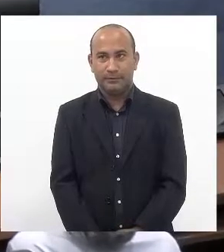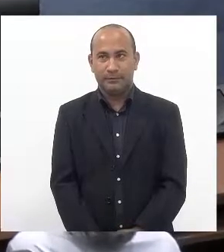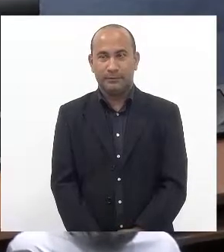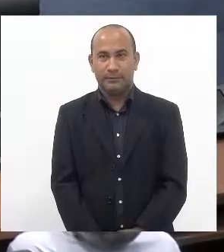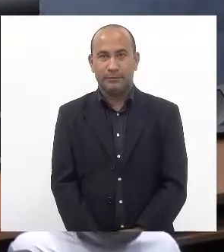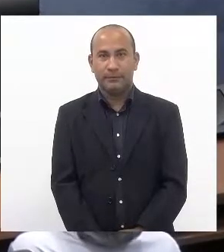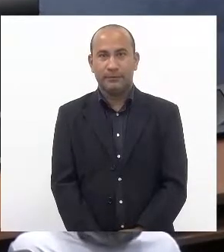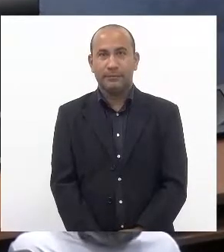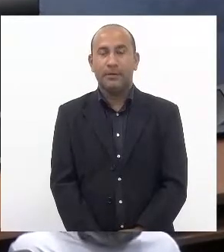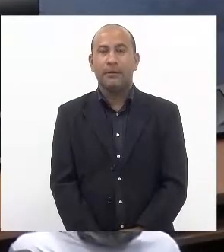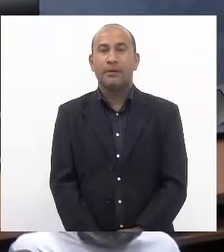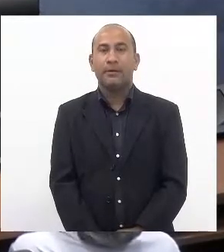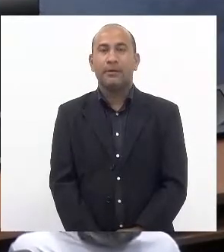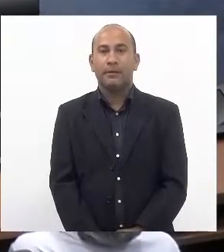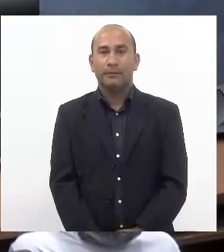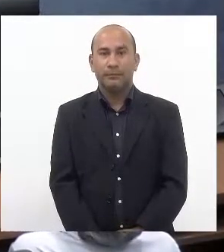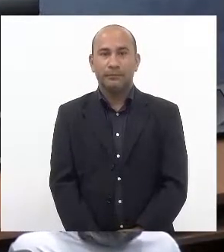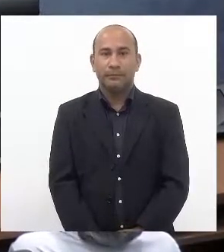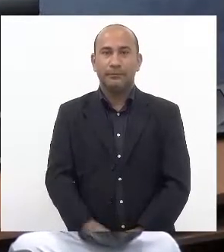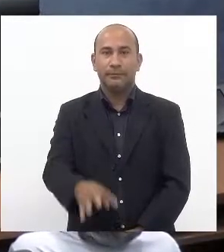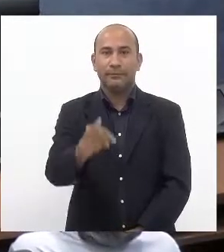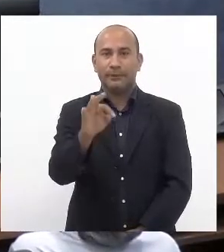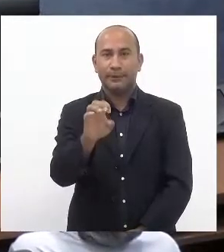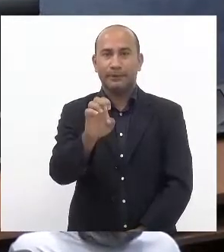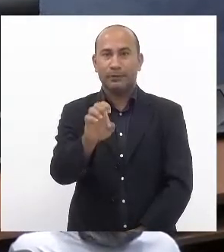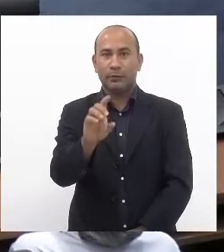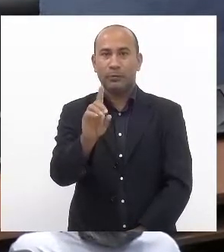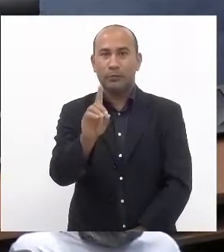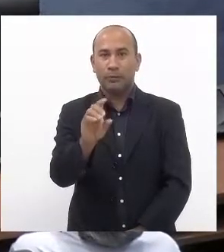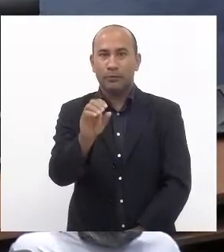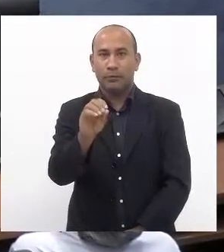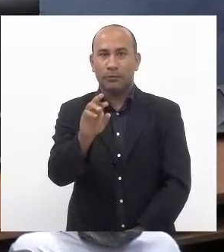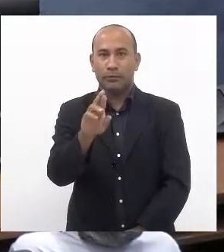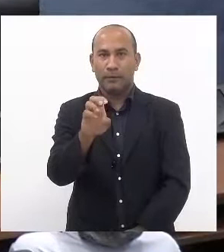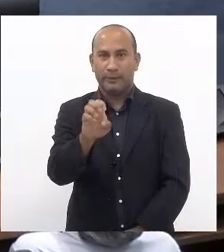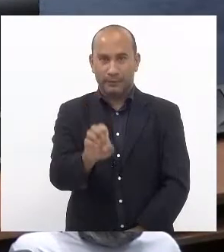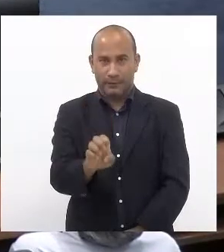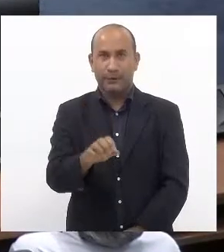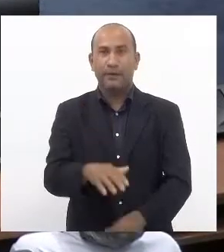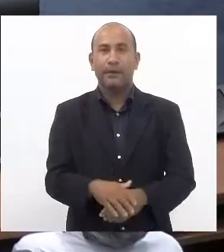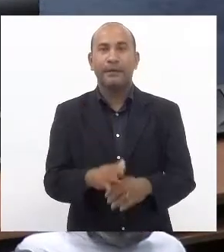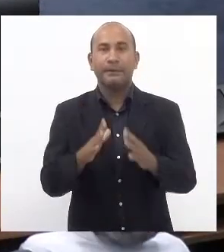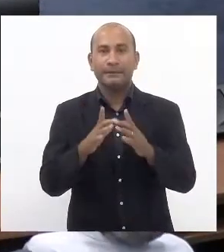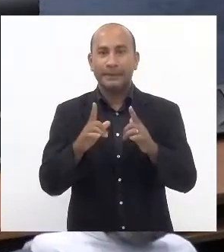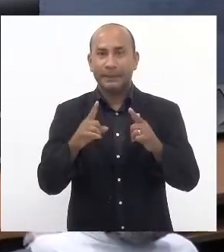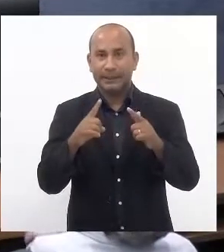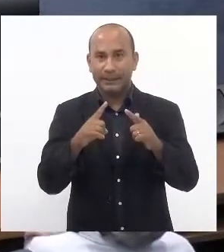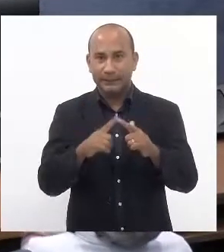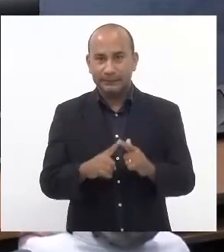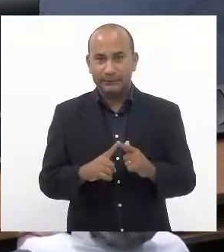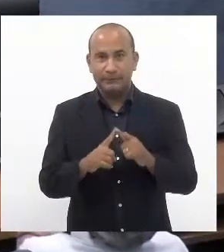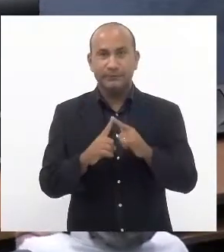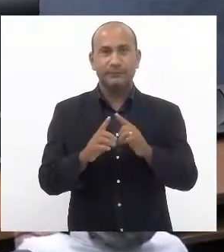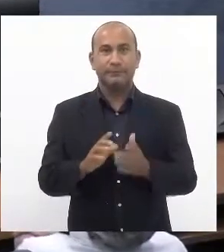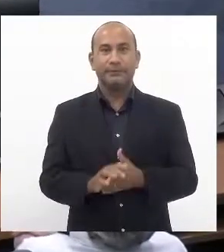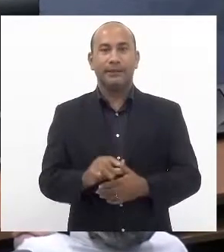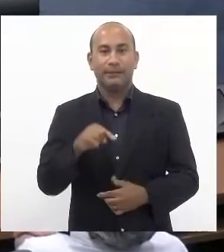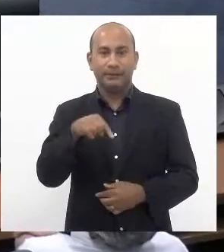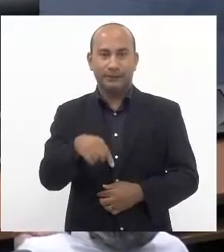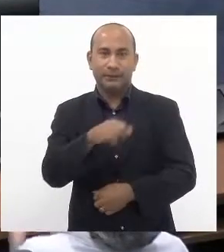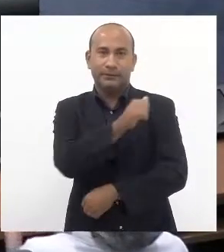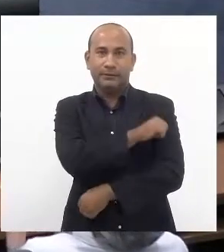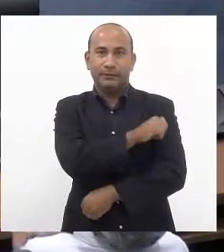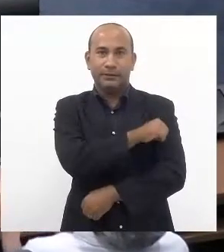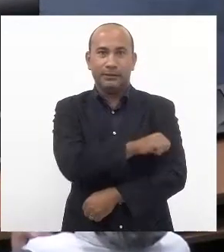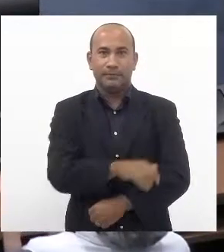Dom Teodore Gandur, vigário patriarcal da Igreja Ortodoxa Antioquina, no Rio de